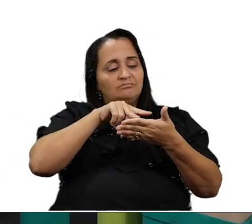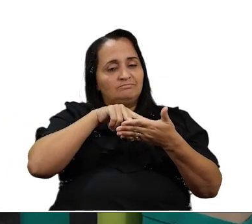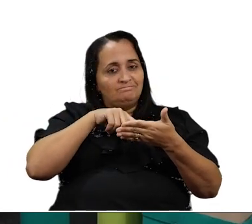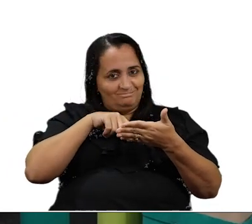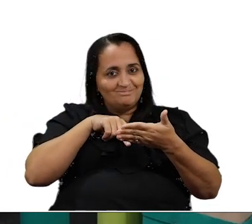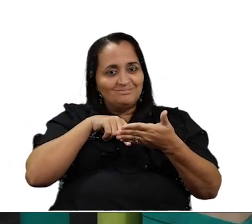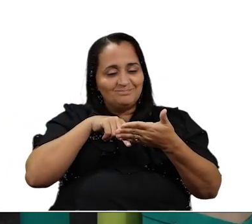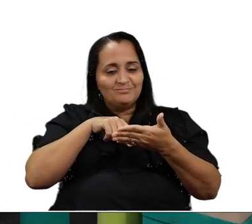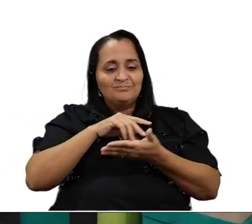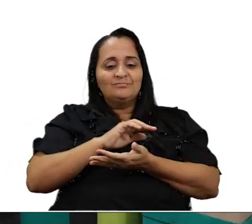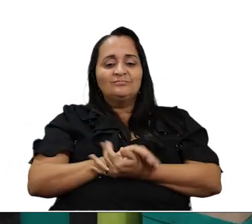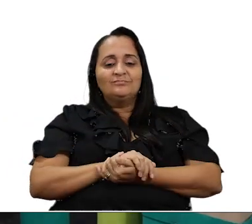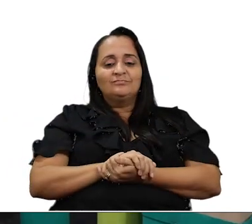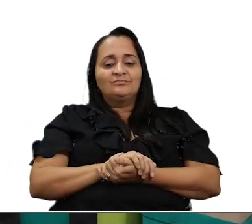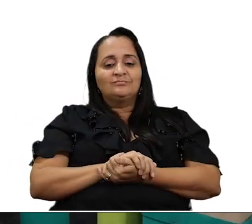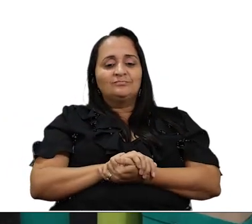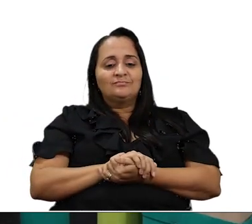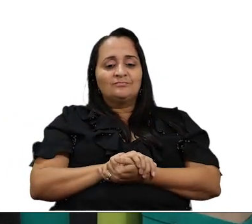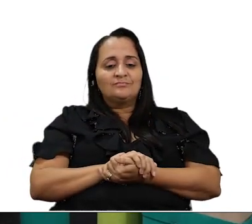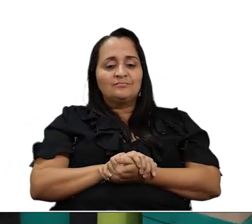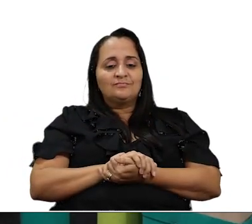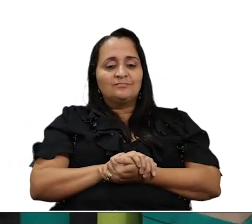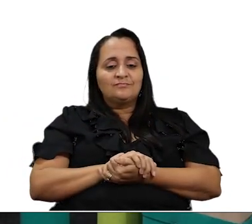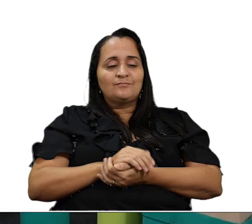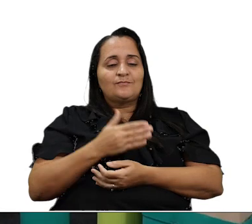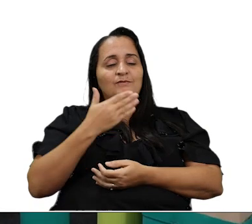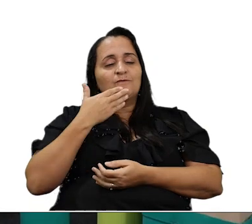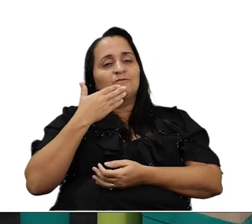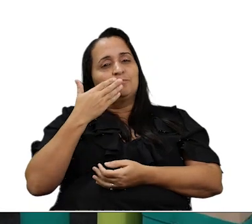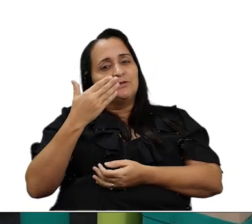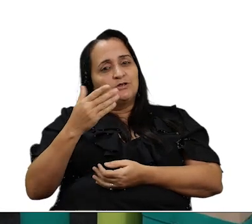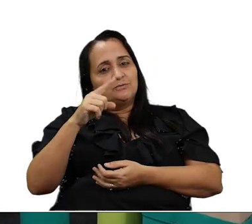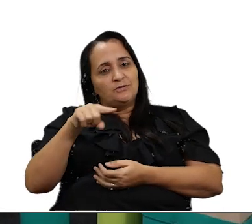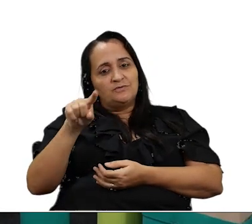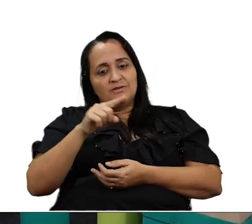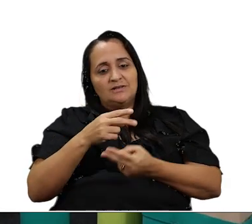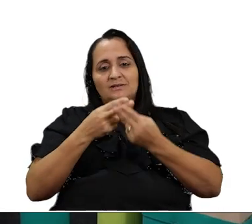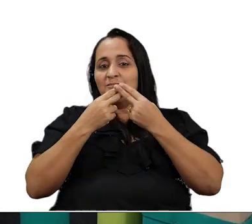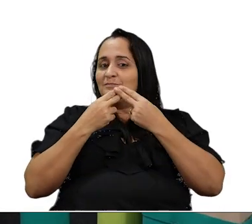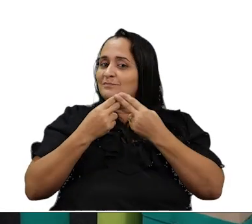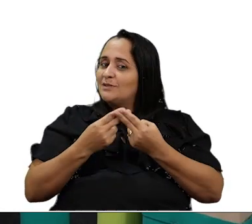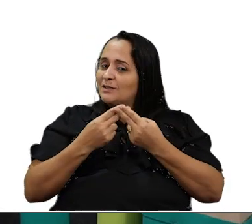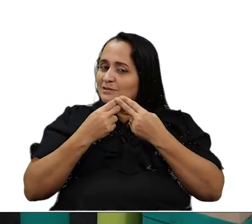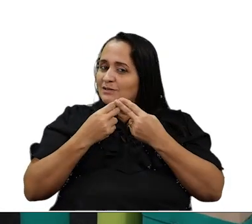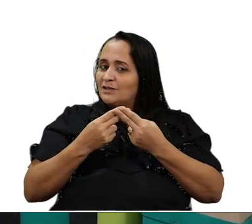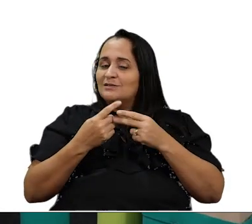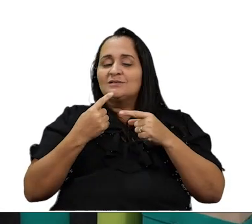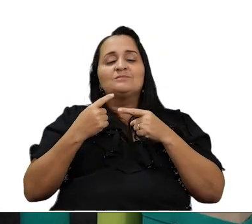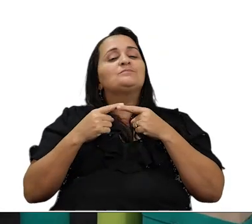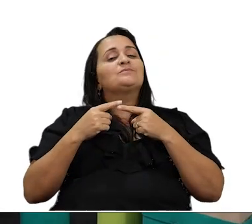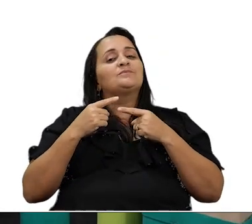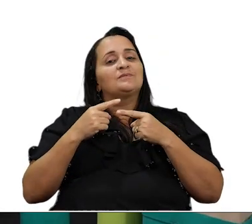tá? E eu vou pedir a paciência de vocês, porque um bom leitor,